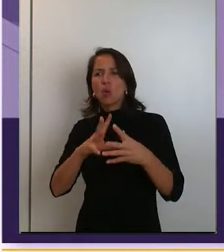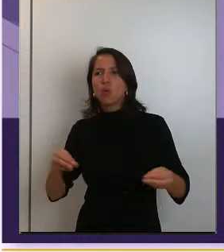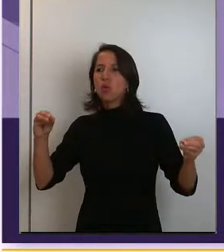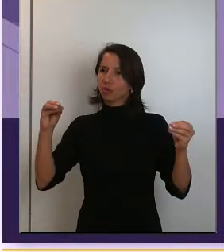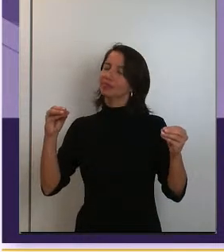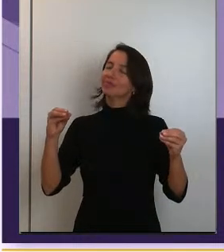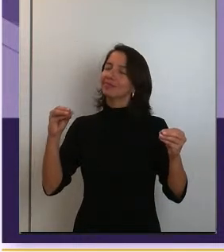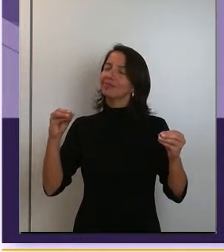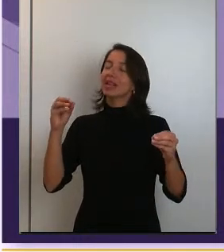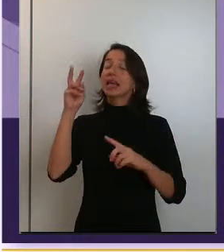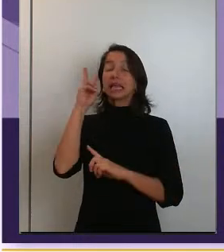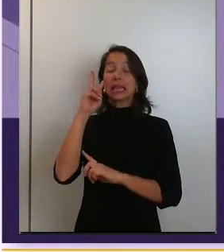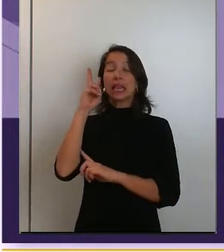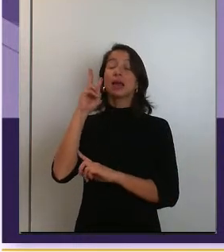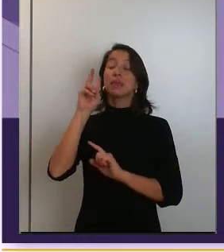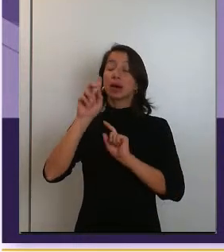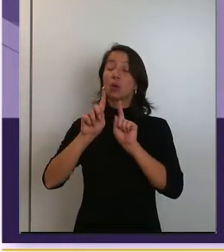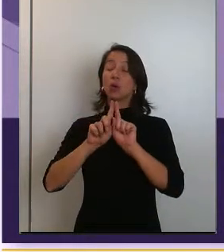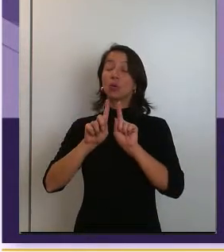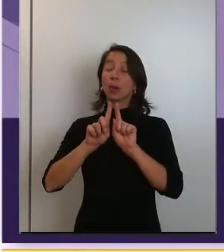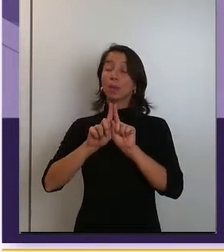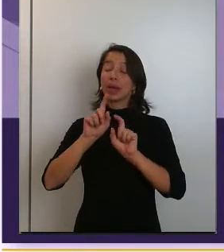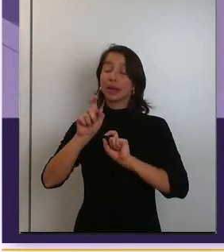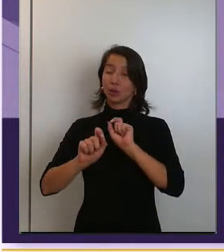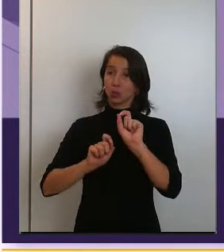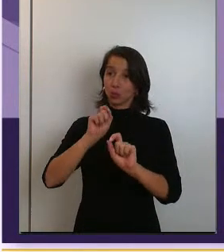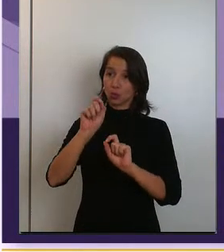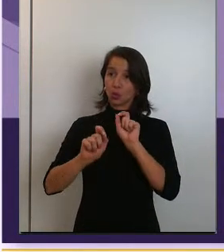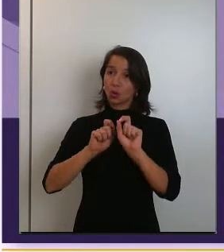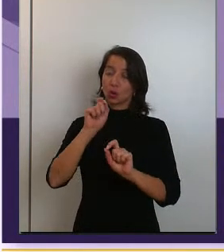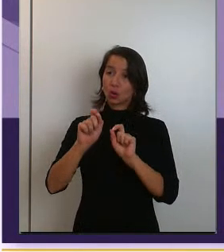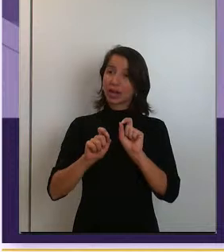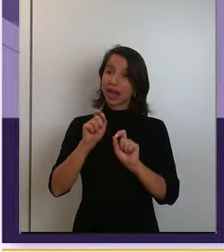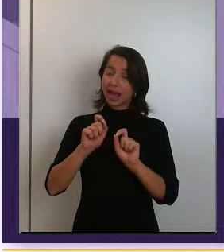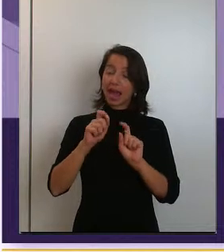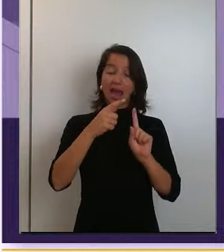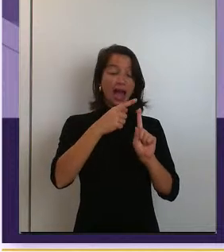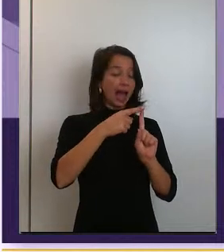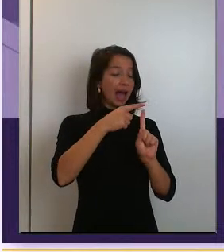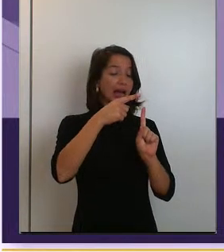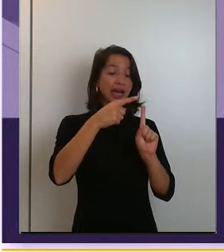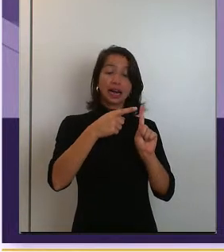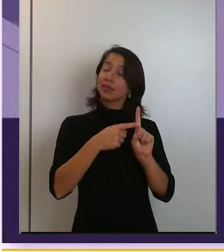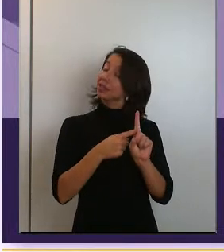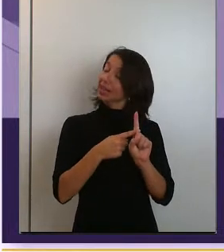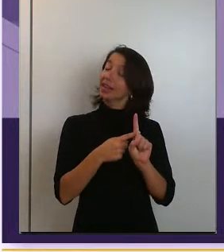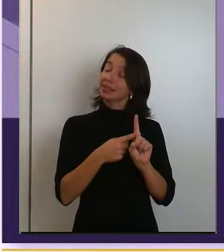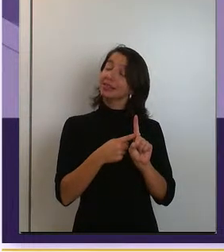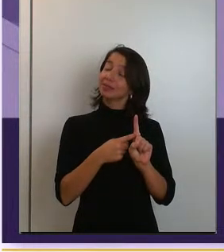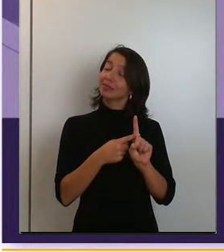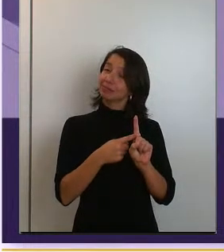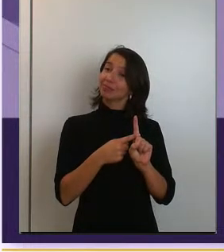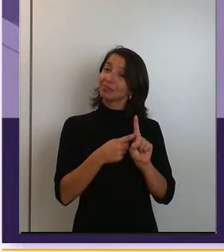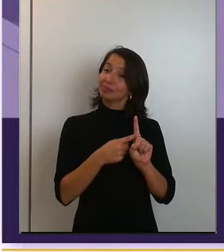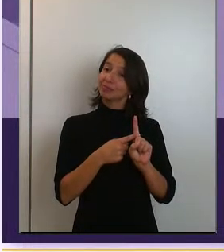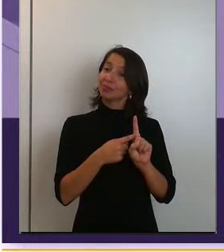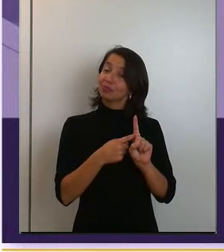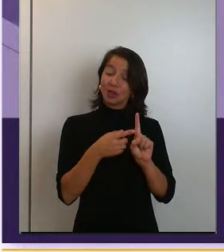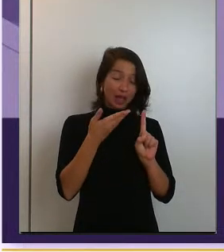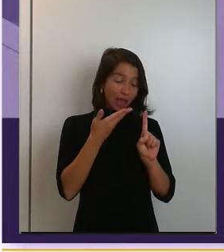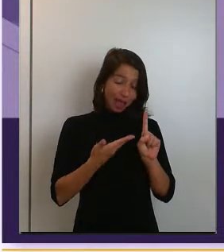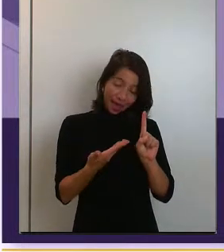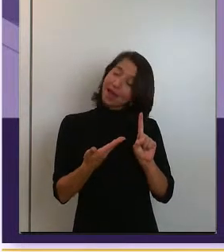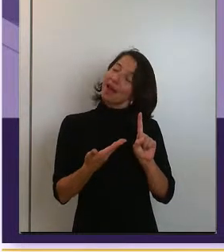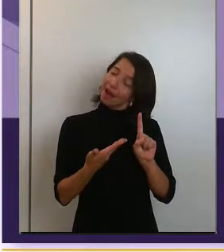bem lembrado pelos colegas que falaram anteriormente, a gravidez é um dos maiores, se não o